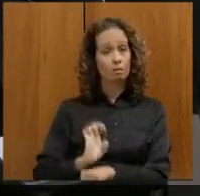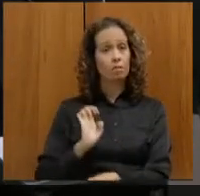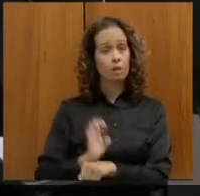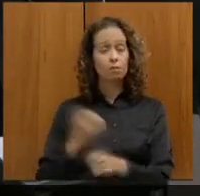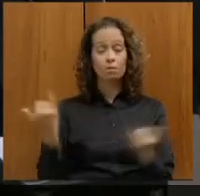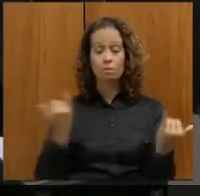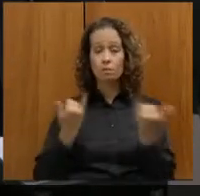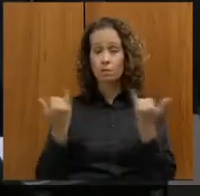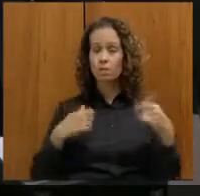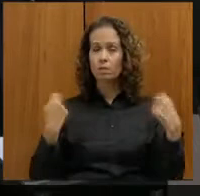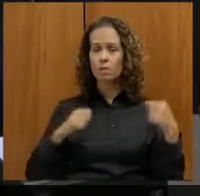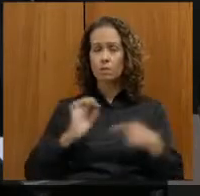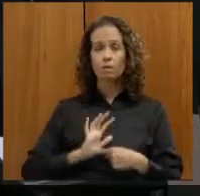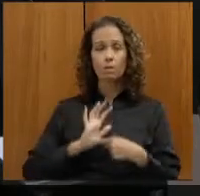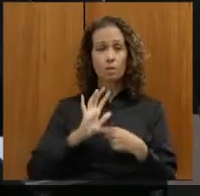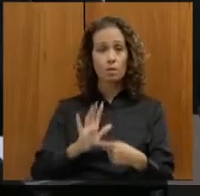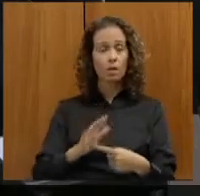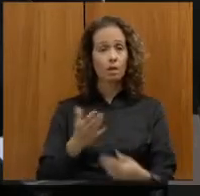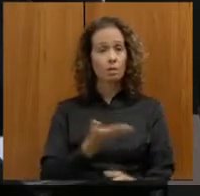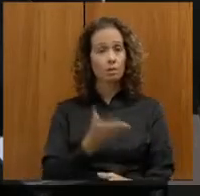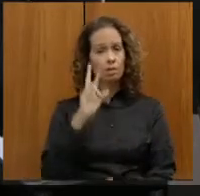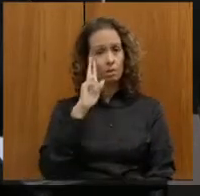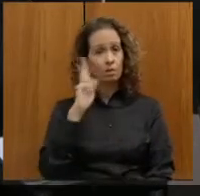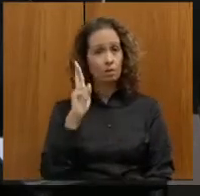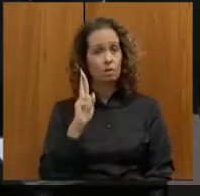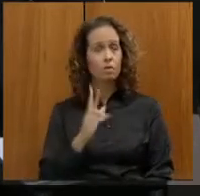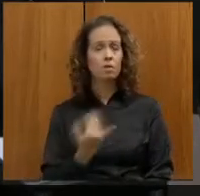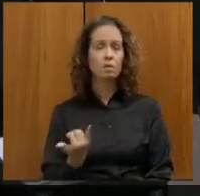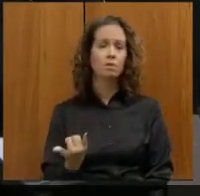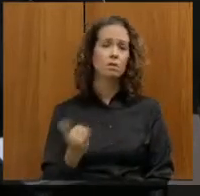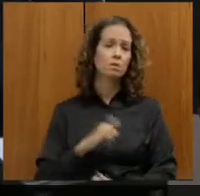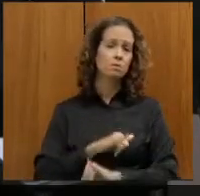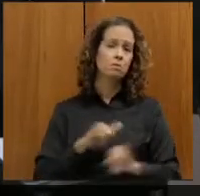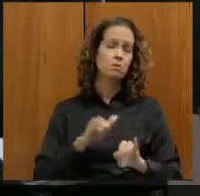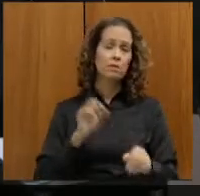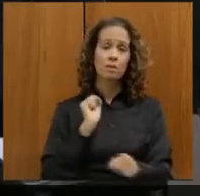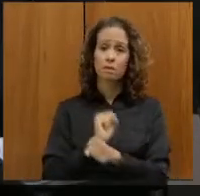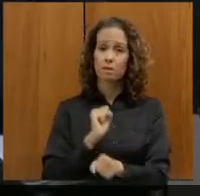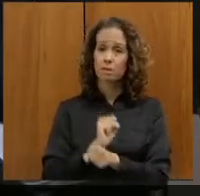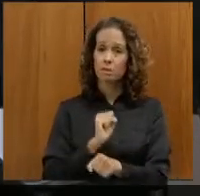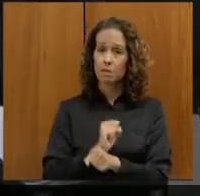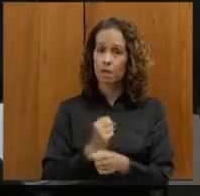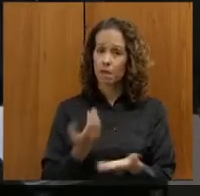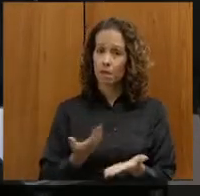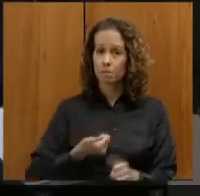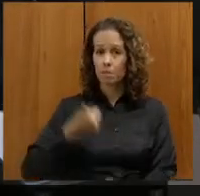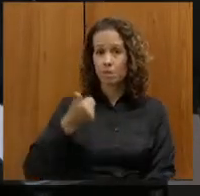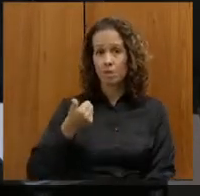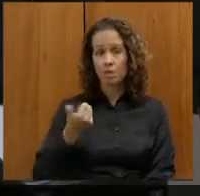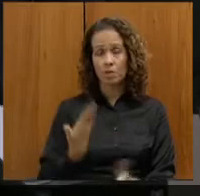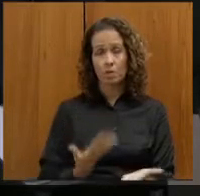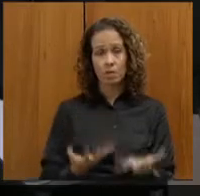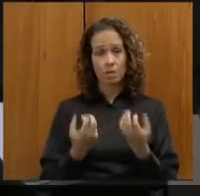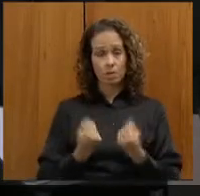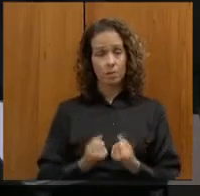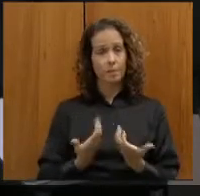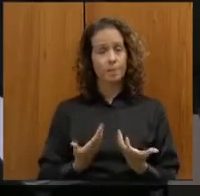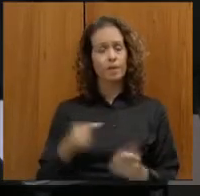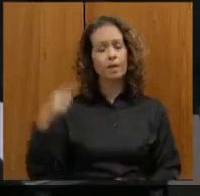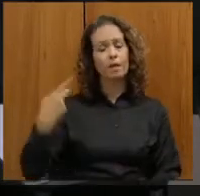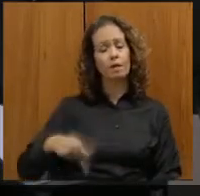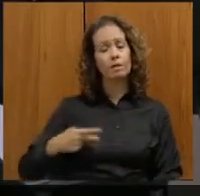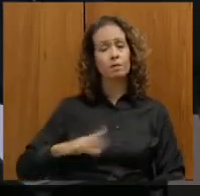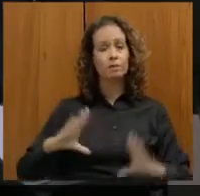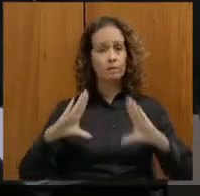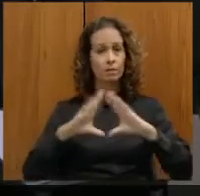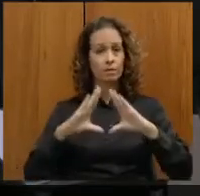sua informação se eu disse que vai esperar chegar lá a notificação Para isso requeremos ainda aqui na Assembleia